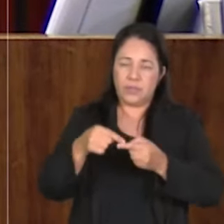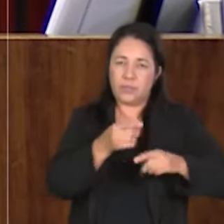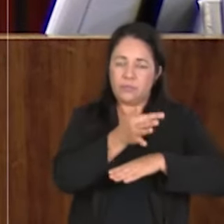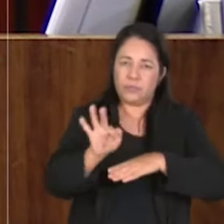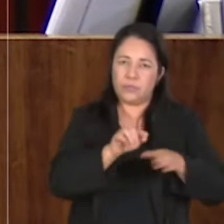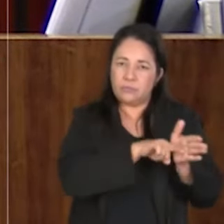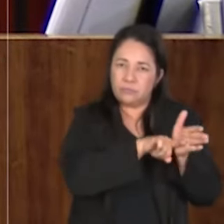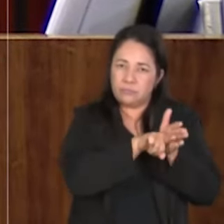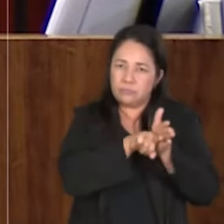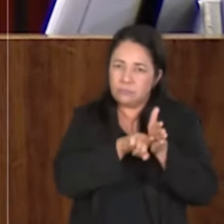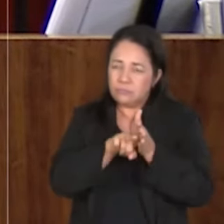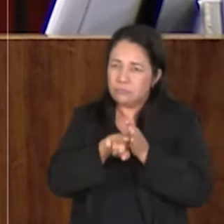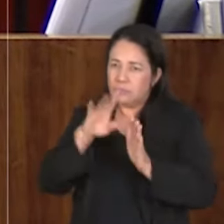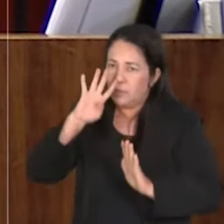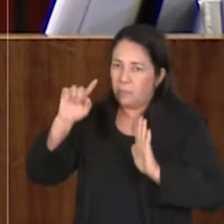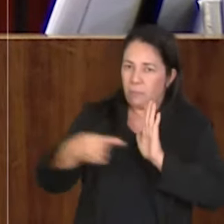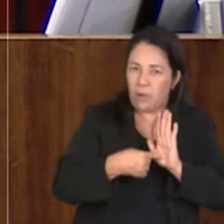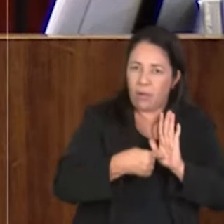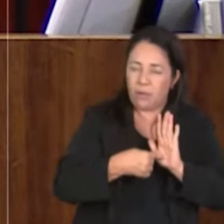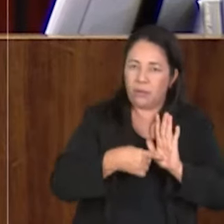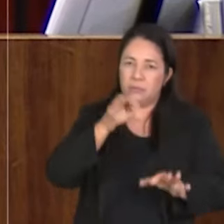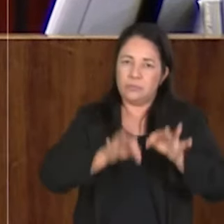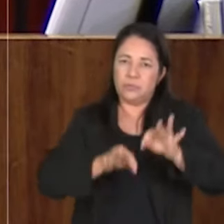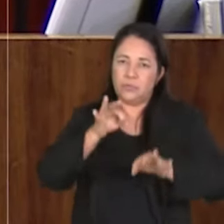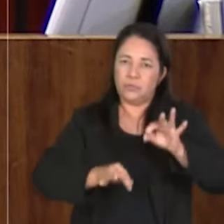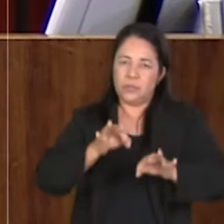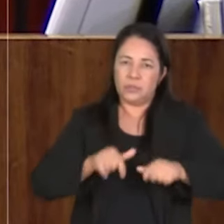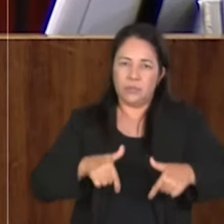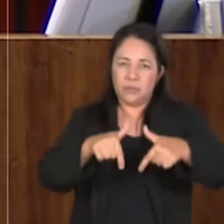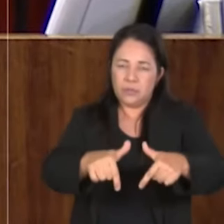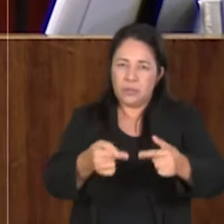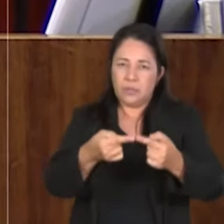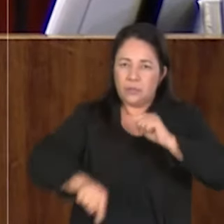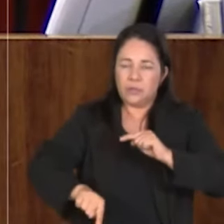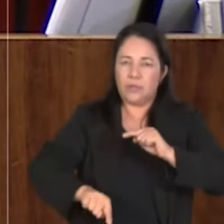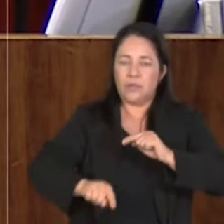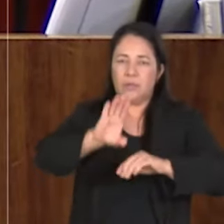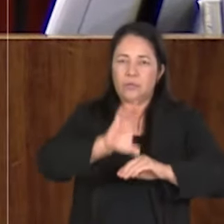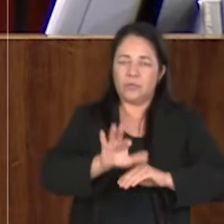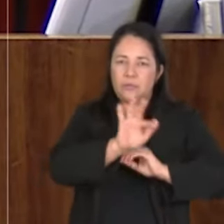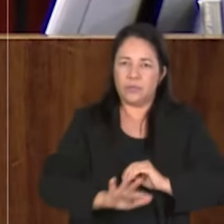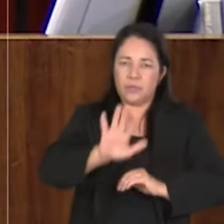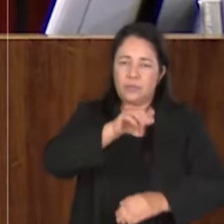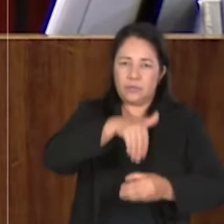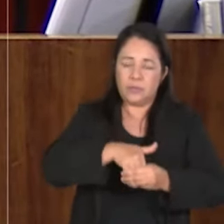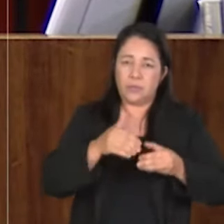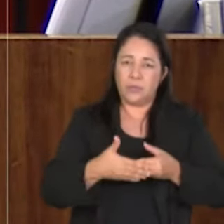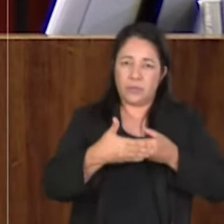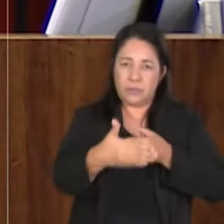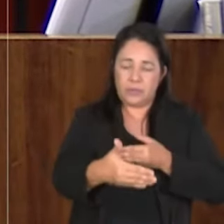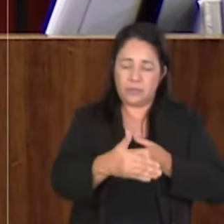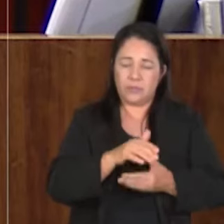investigação, acusação e julgamento de atos contrários ao direito eleitoral, basicamente praticados neste processo em